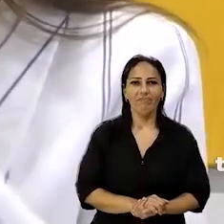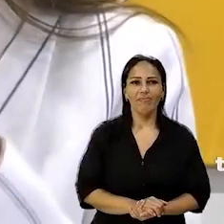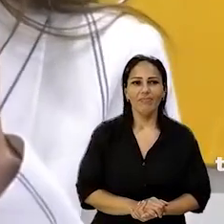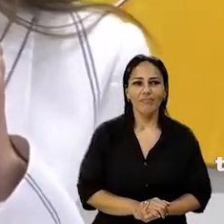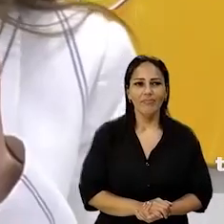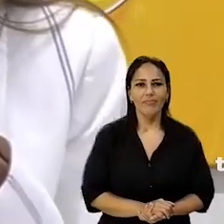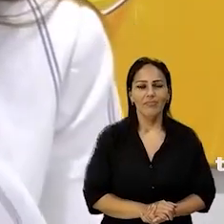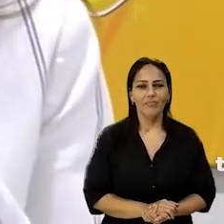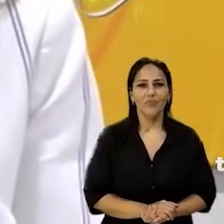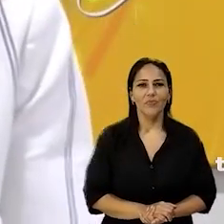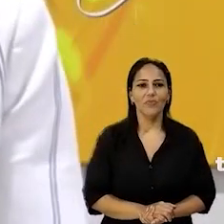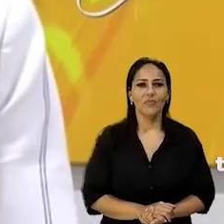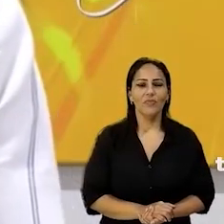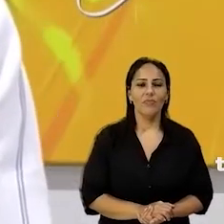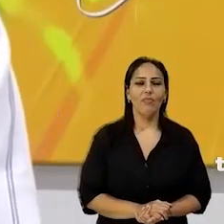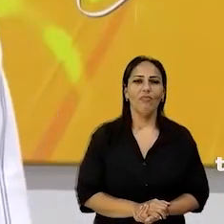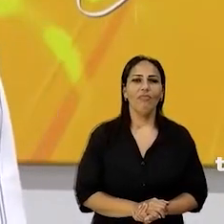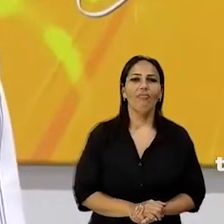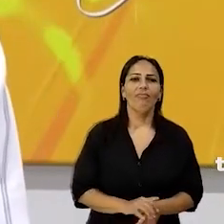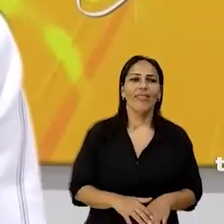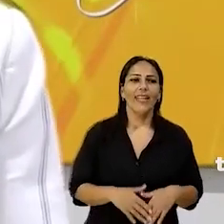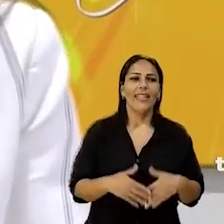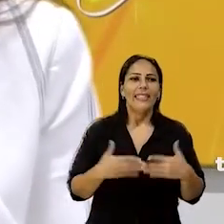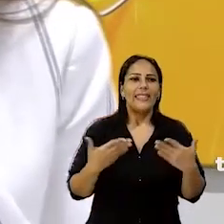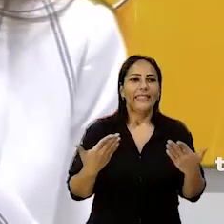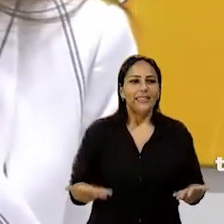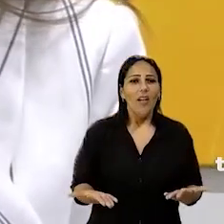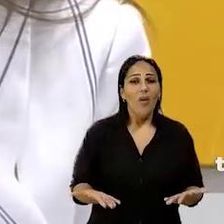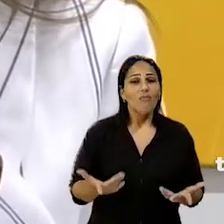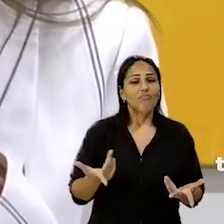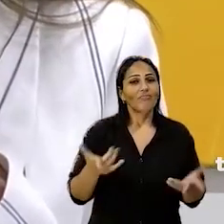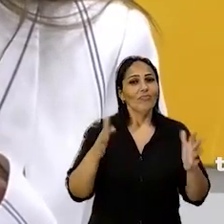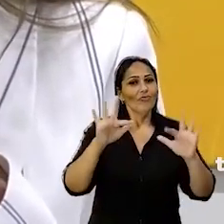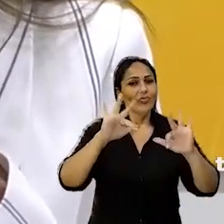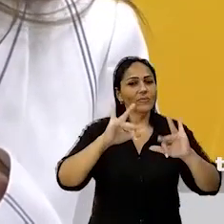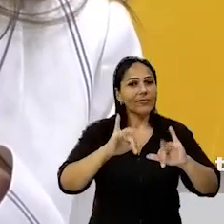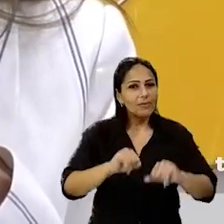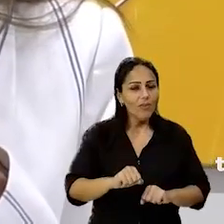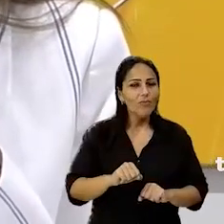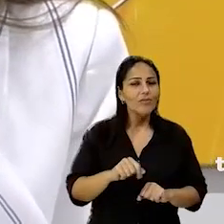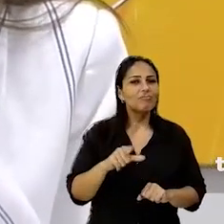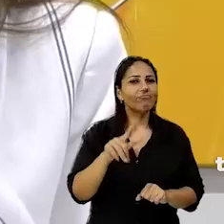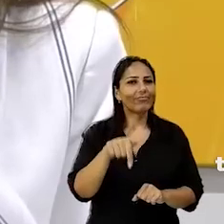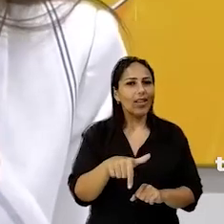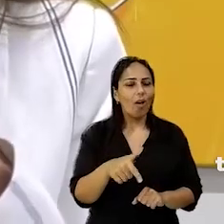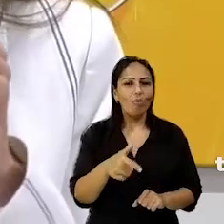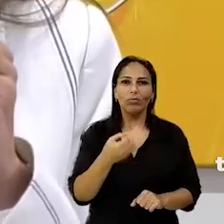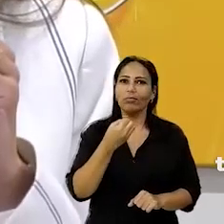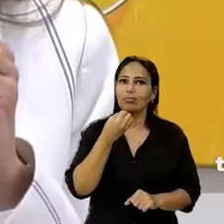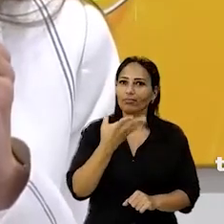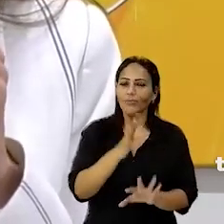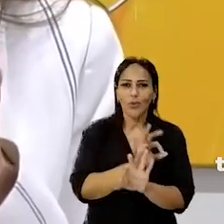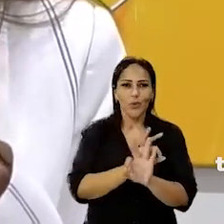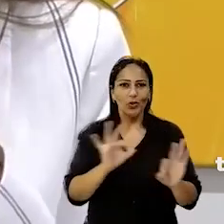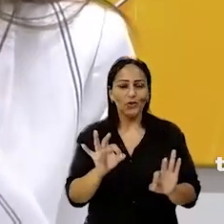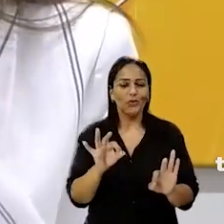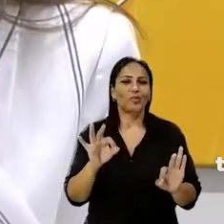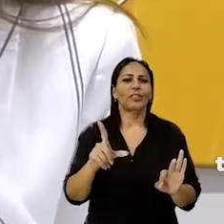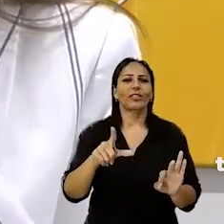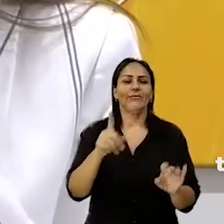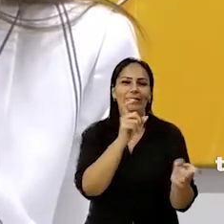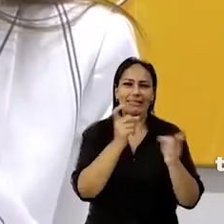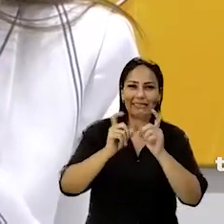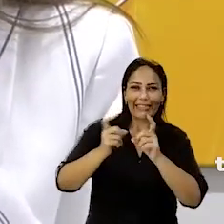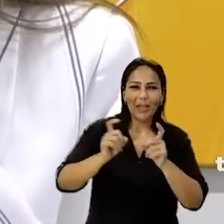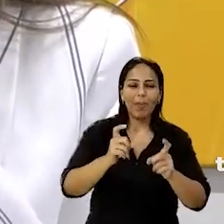doutora Simone. Senhoras e senhores, com isso chegamos ao final deste inédito debate. Eu peço que